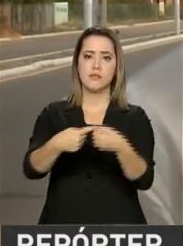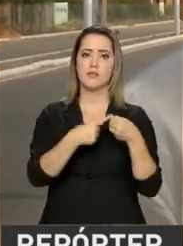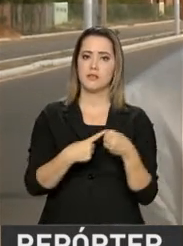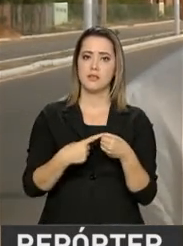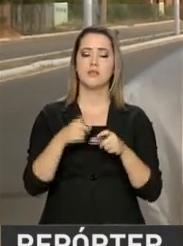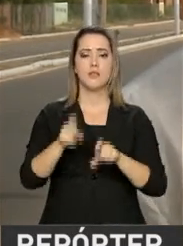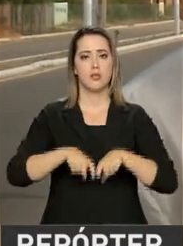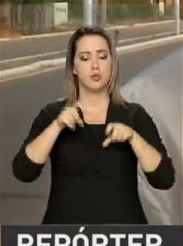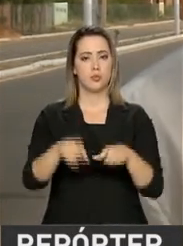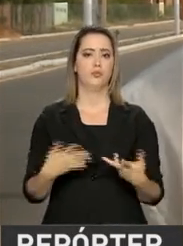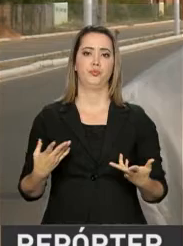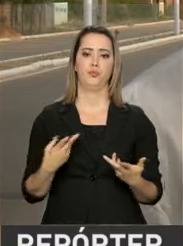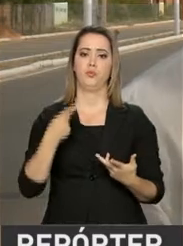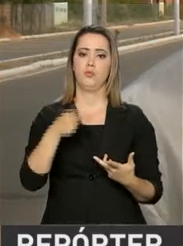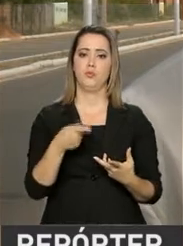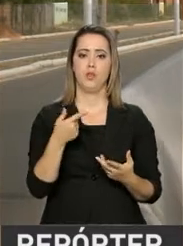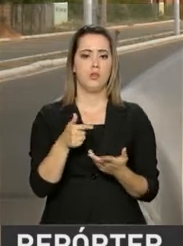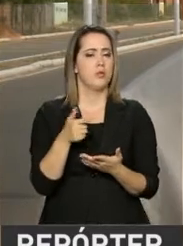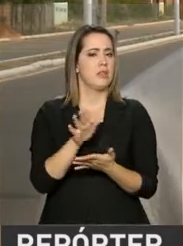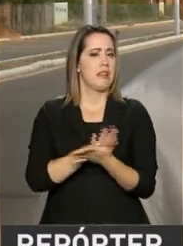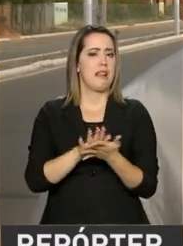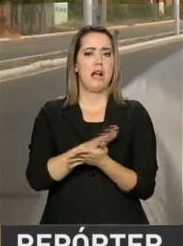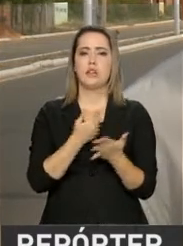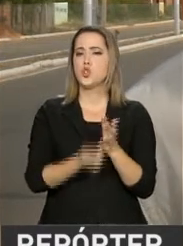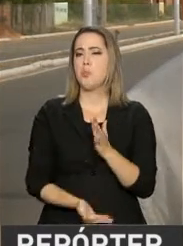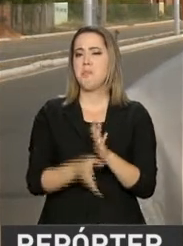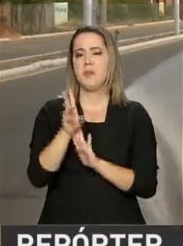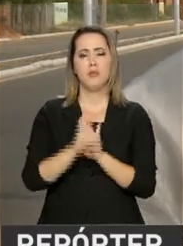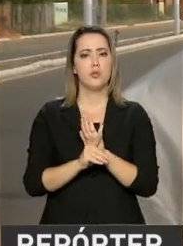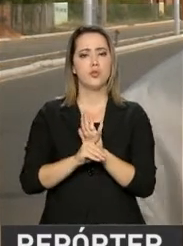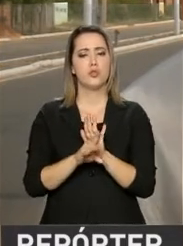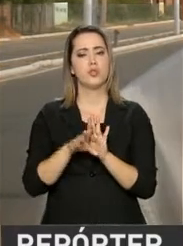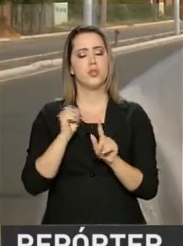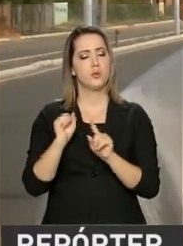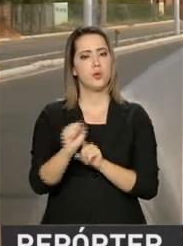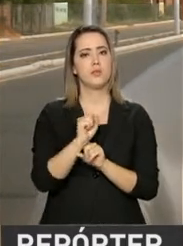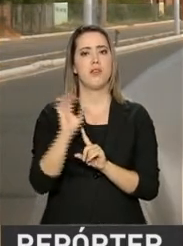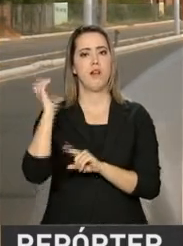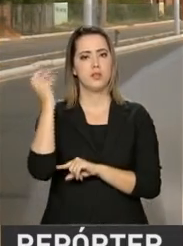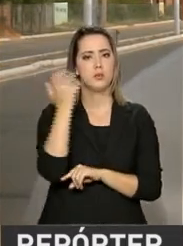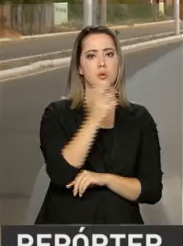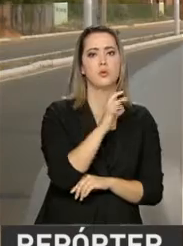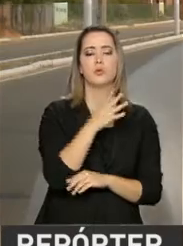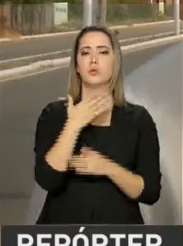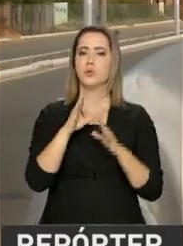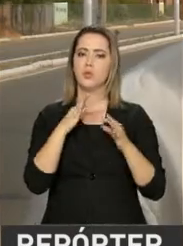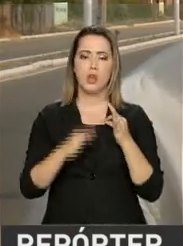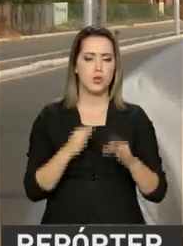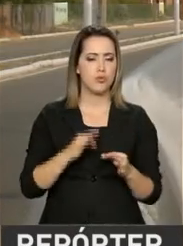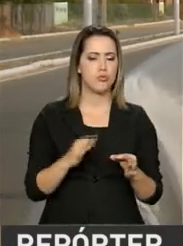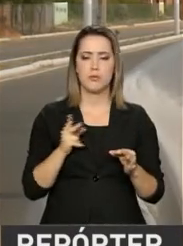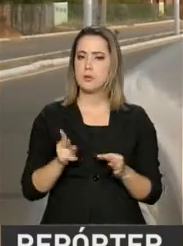é isso sem trazer nenhuma perda de garantia aos direitos sociais ambientais e urbanísticas e jurídicos